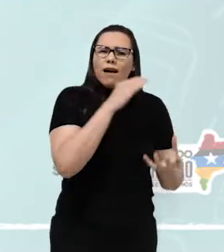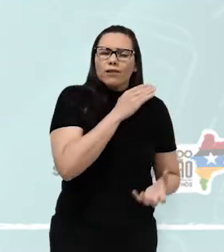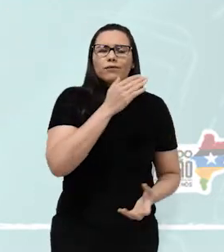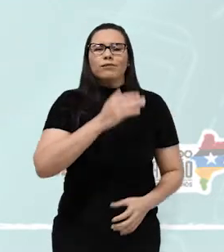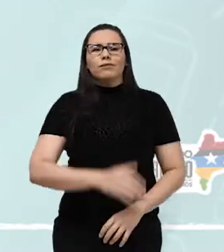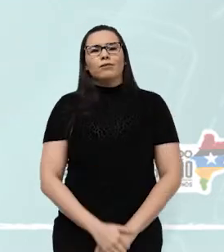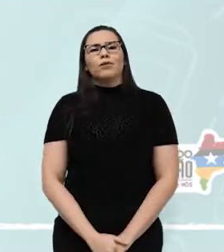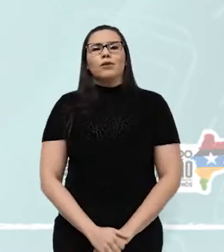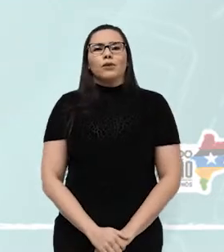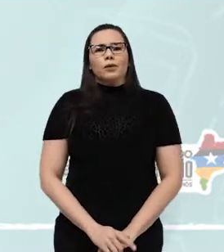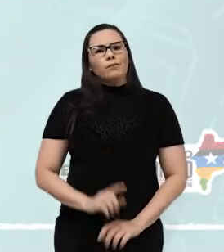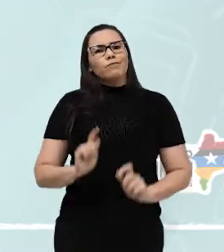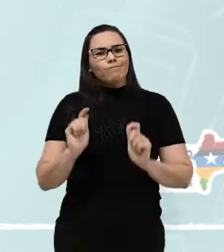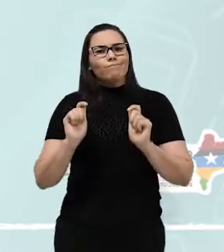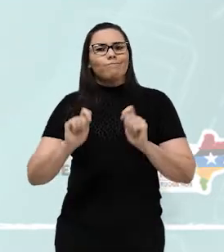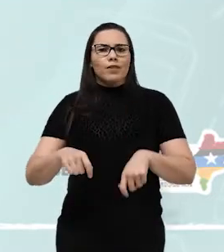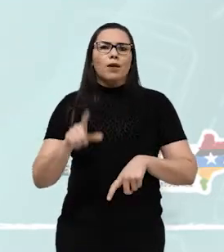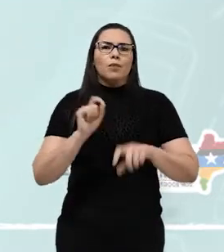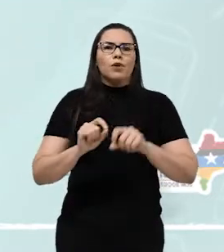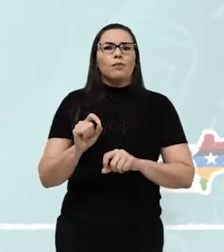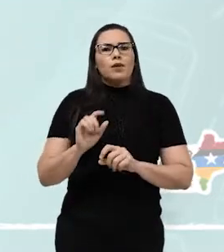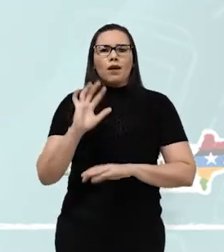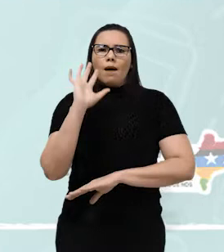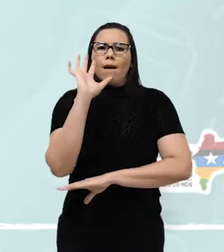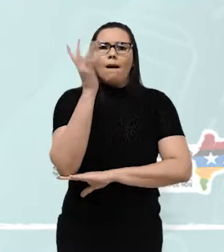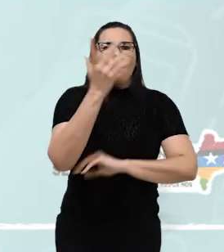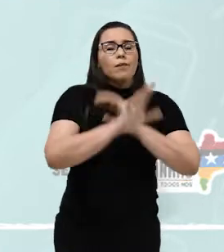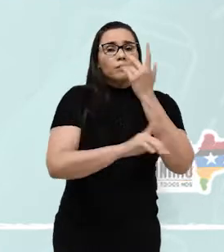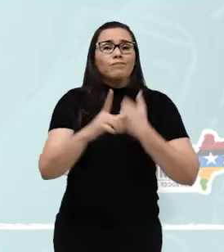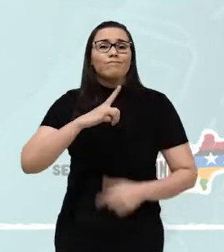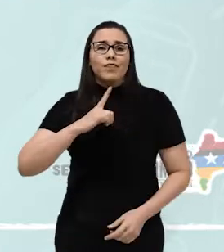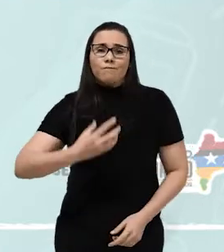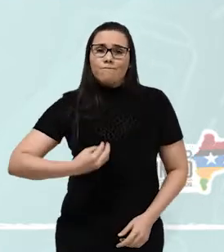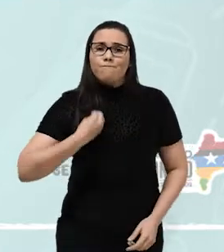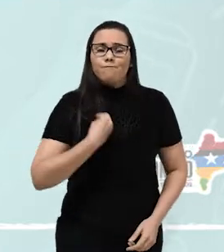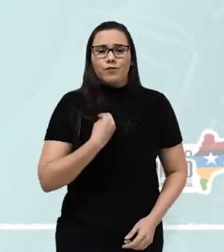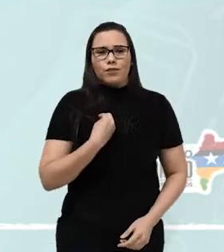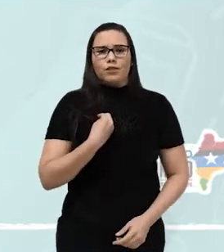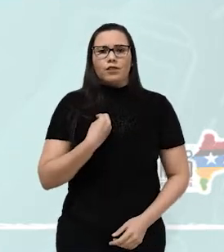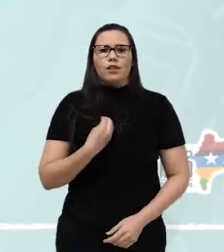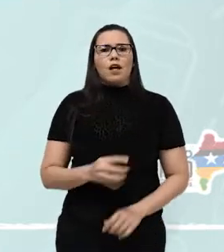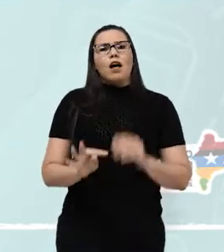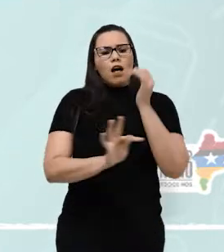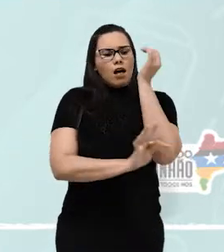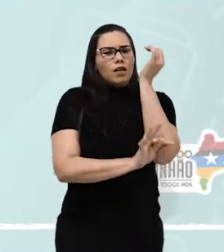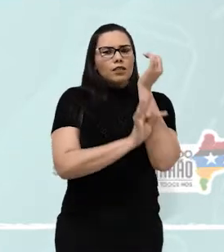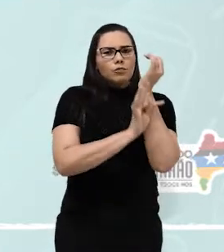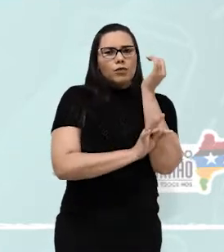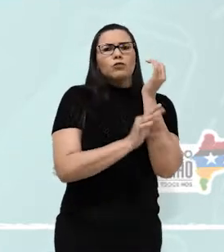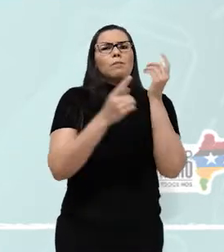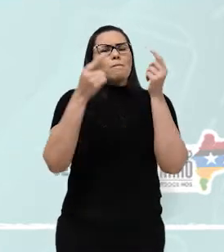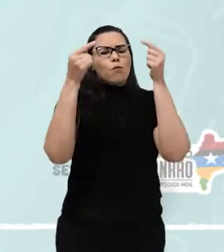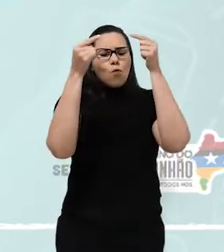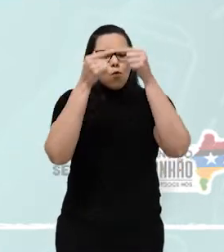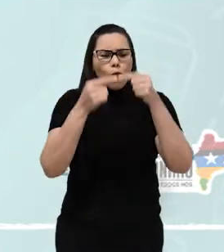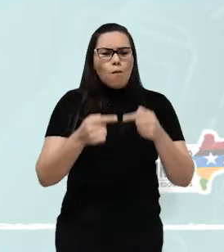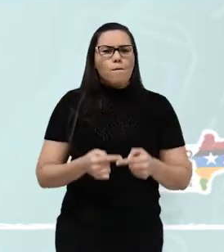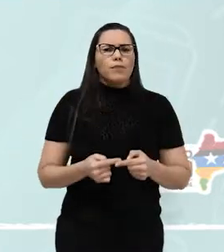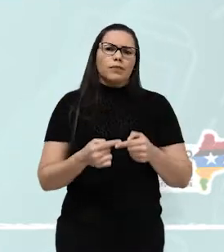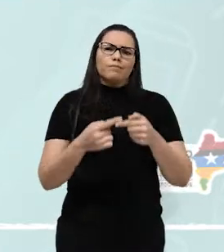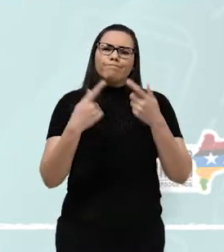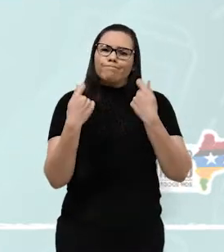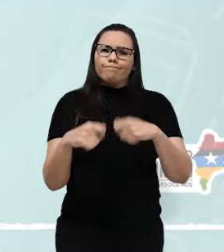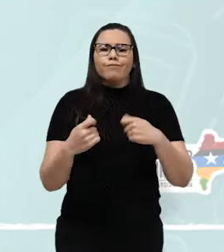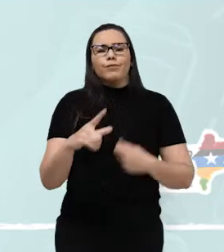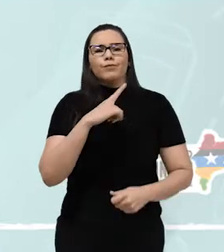favorável para a vida. Lógico que nós vivemos nesse planeta, a temperatura ela tem que ser ideal para a nossa sobrevivência,